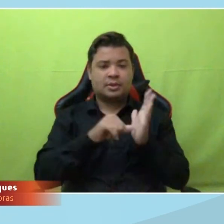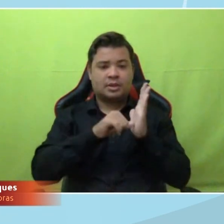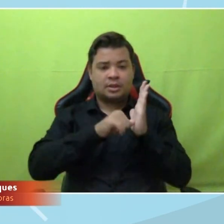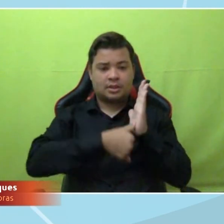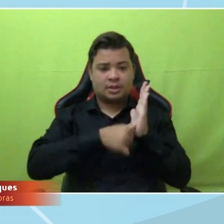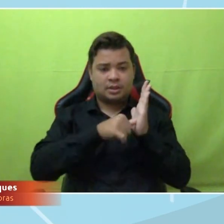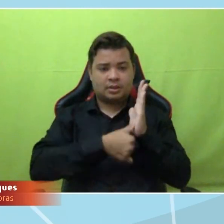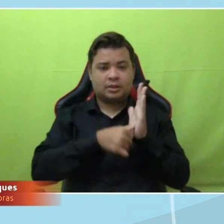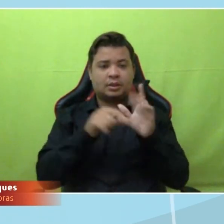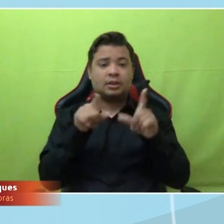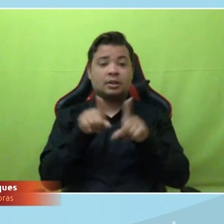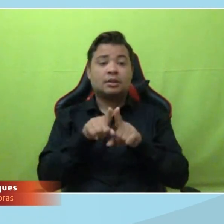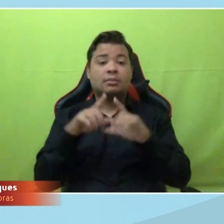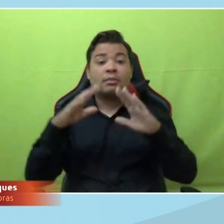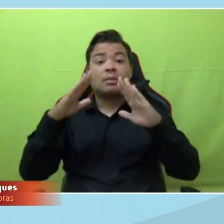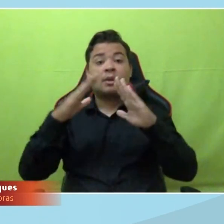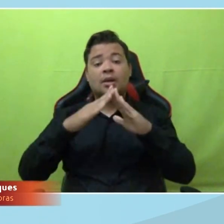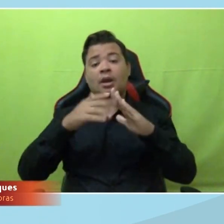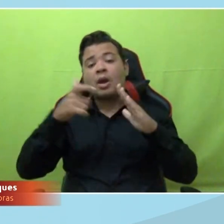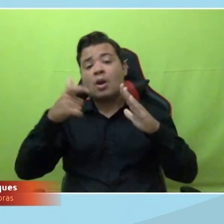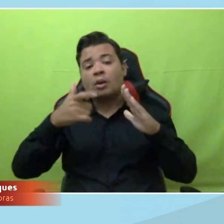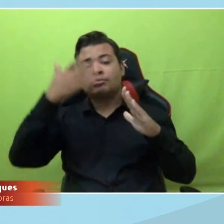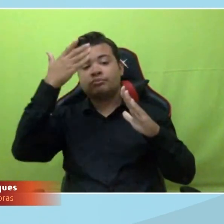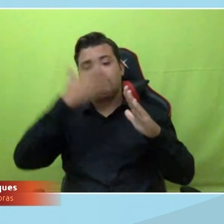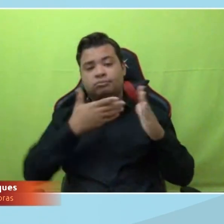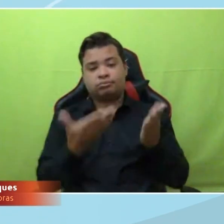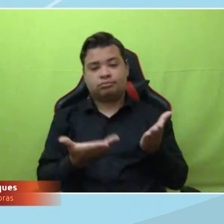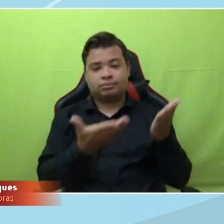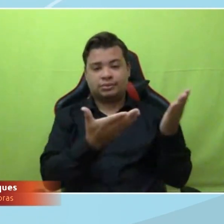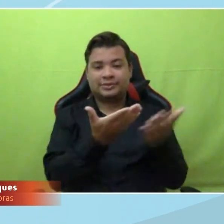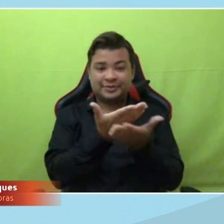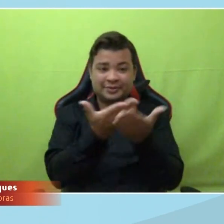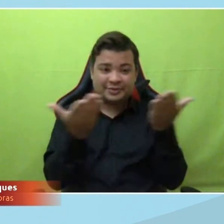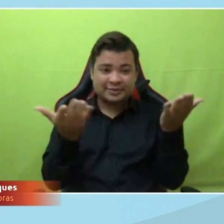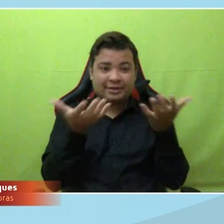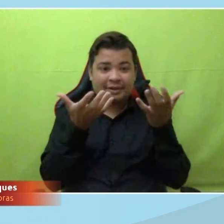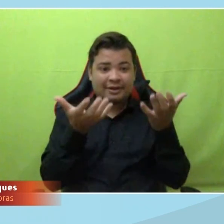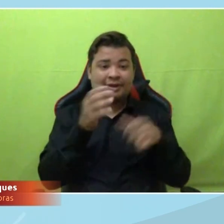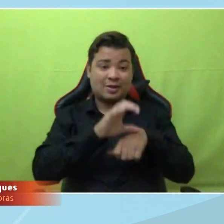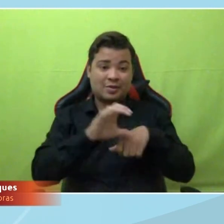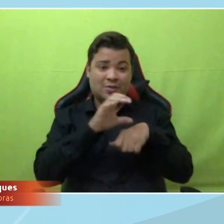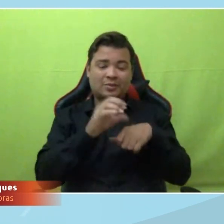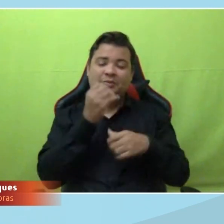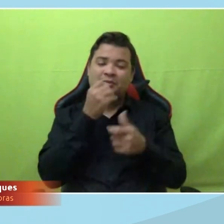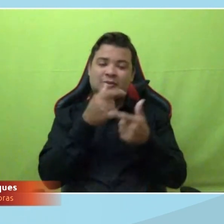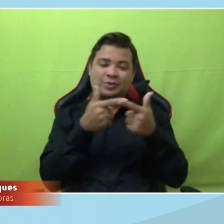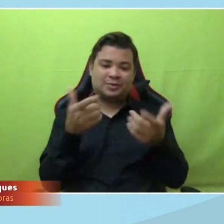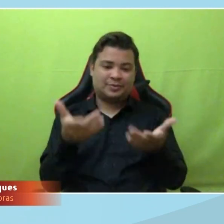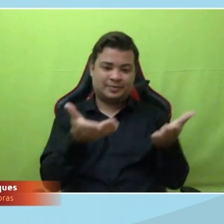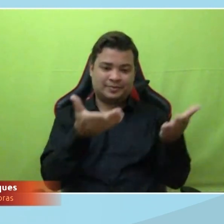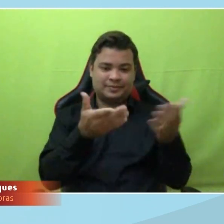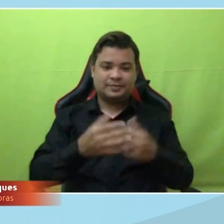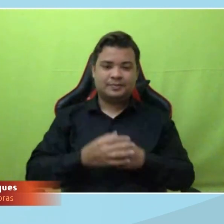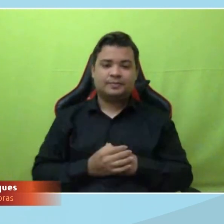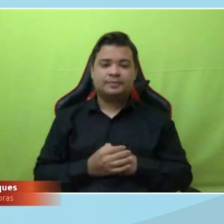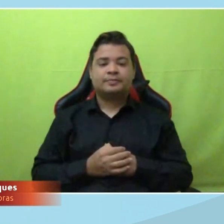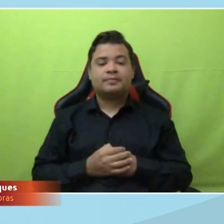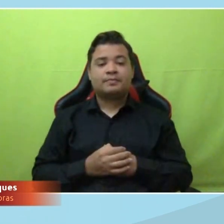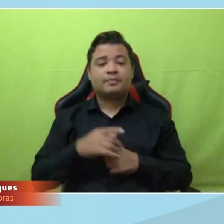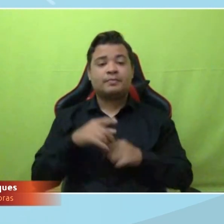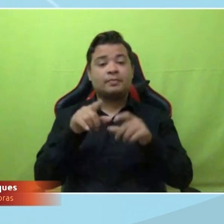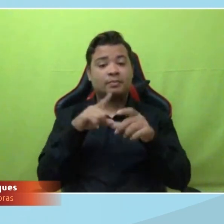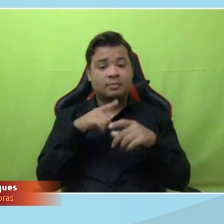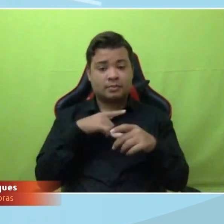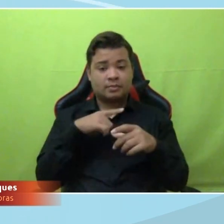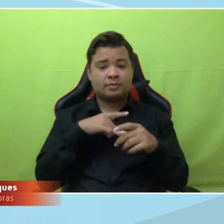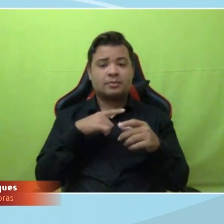comprovante de endereço atualizado. Boa sorte para você que está procurando capacitação profissional. Estão abertas também